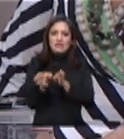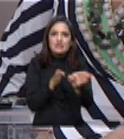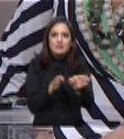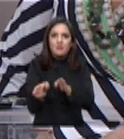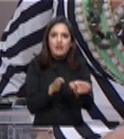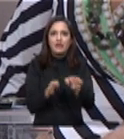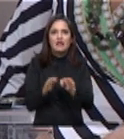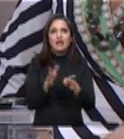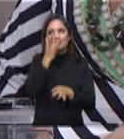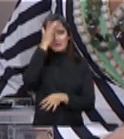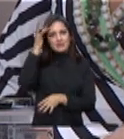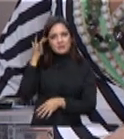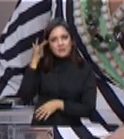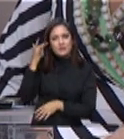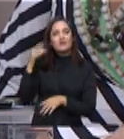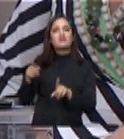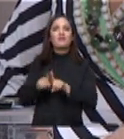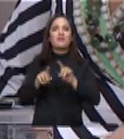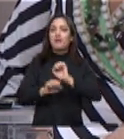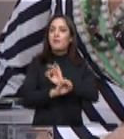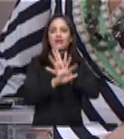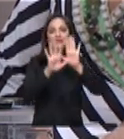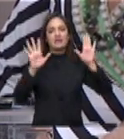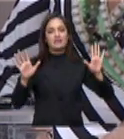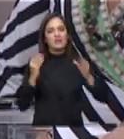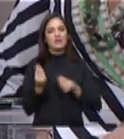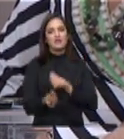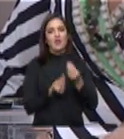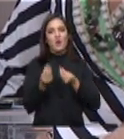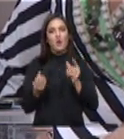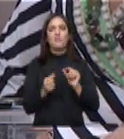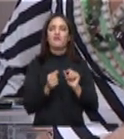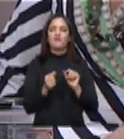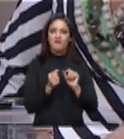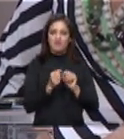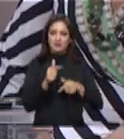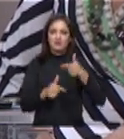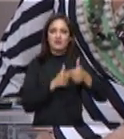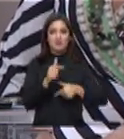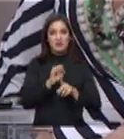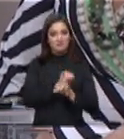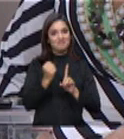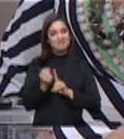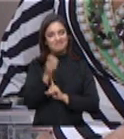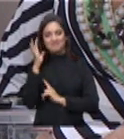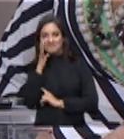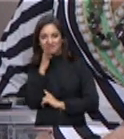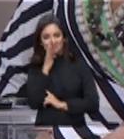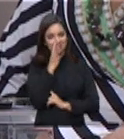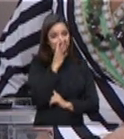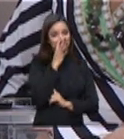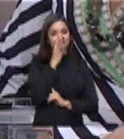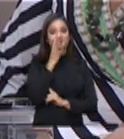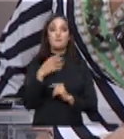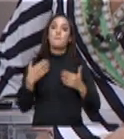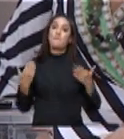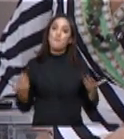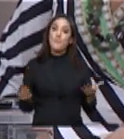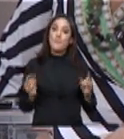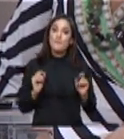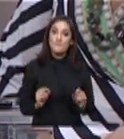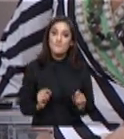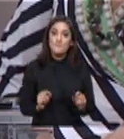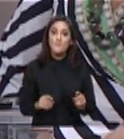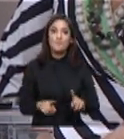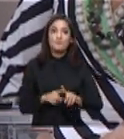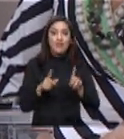ao jurisdicionado e transparência de seus atos à sociedade. Essa possibilidade, contudo, não